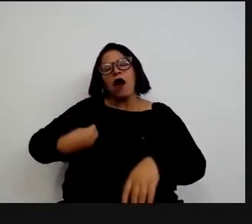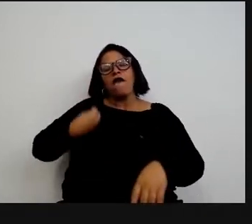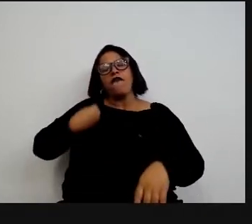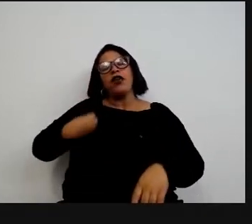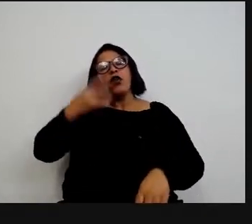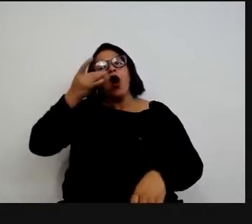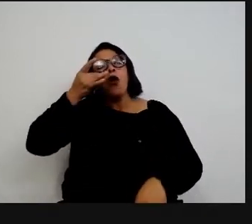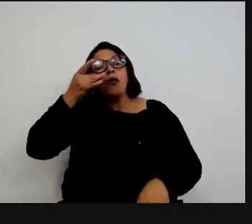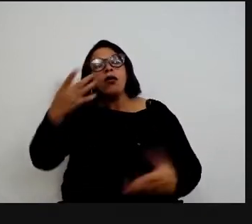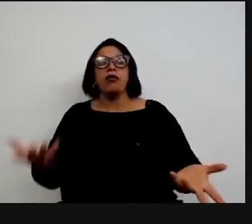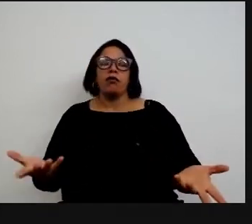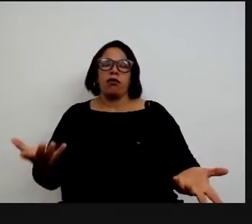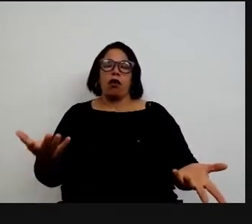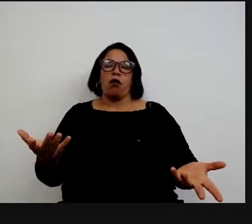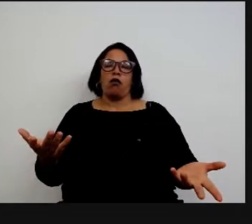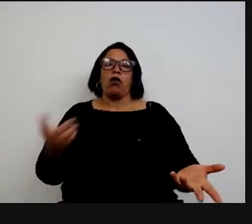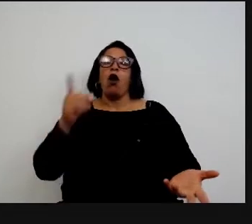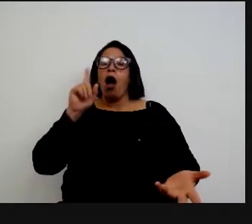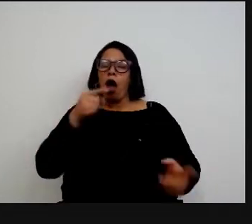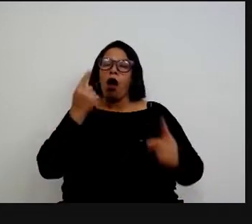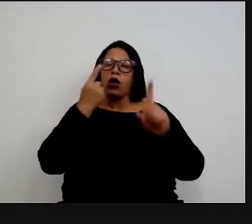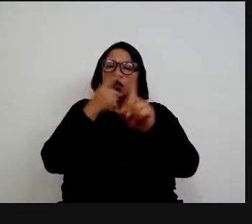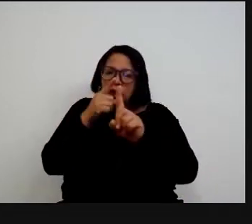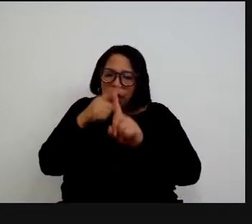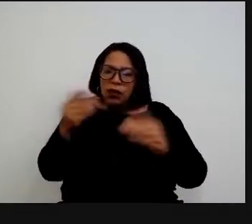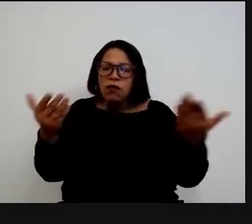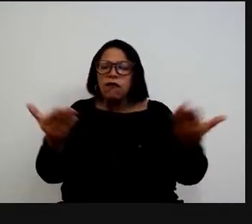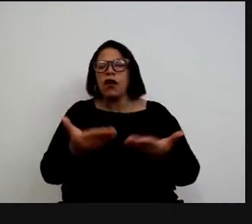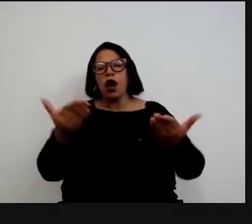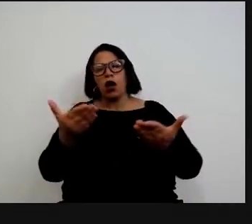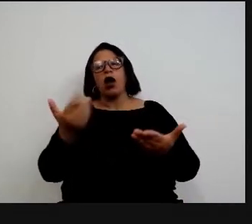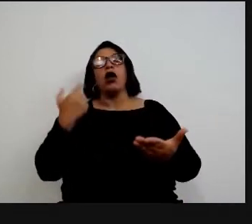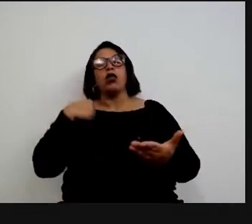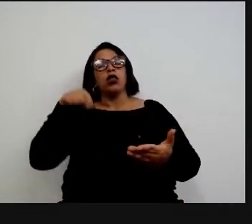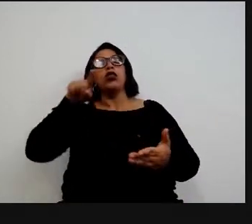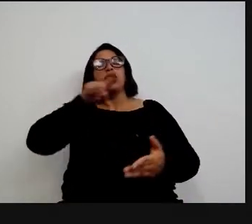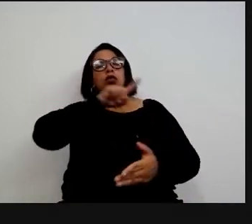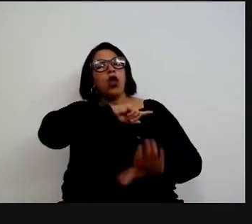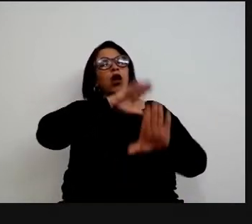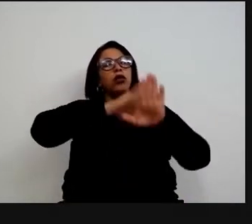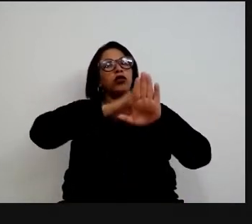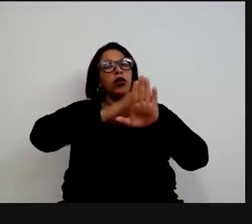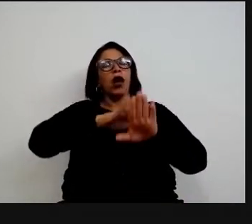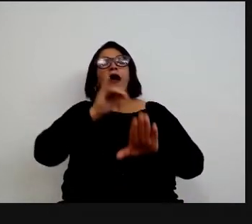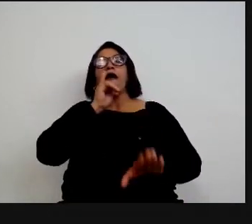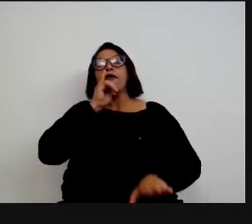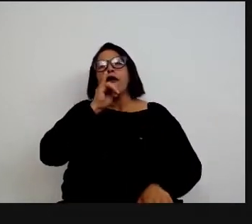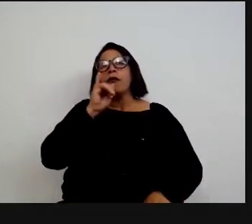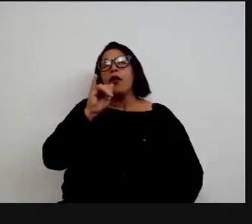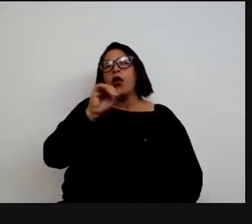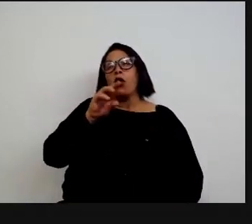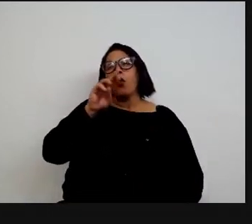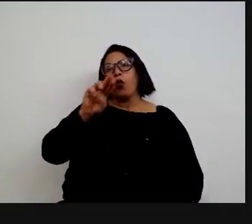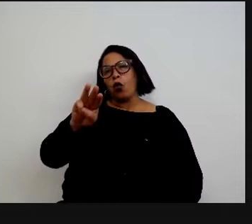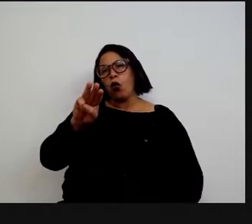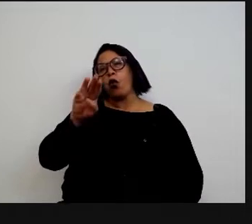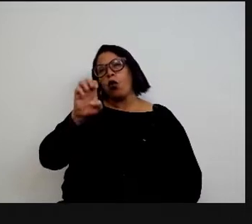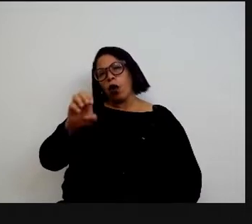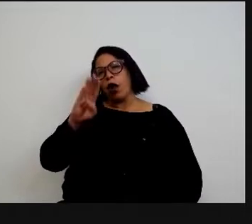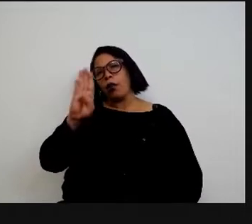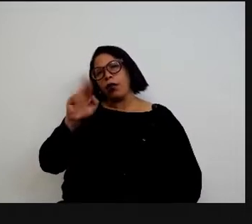ou do presencial. Então, o desafio nosso agora, e isso nós já estamos refletindo, por exemplo, o webinar, que é